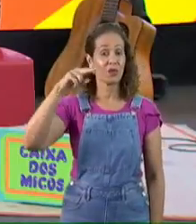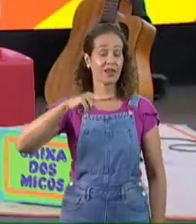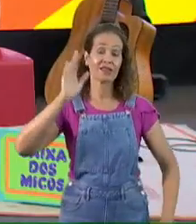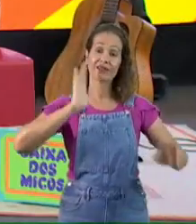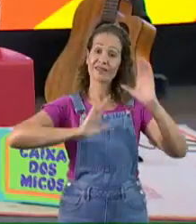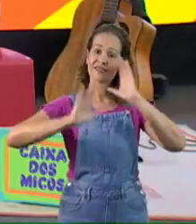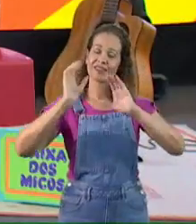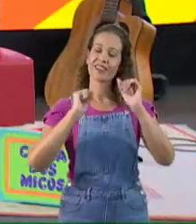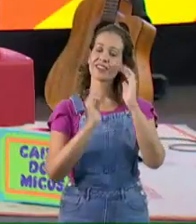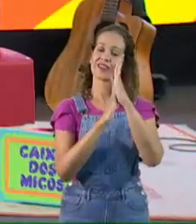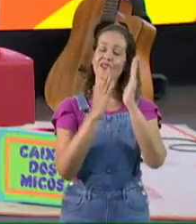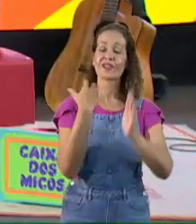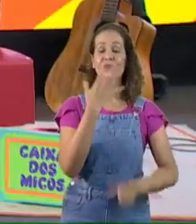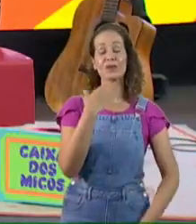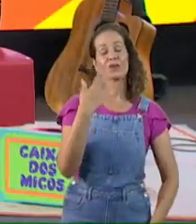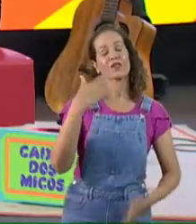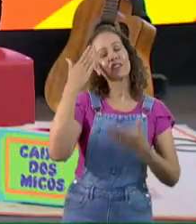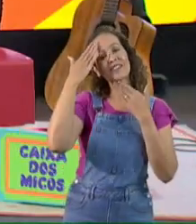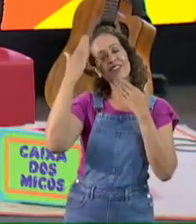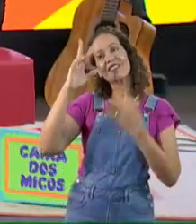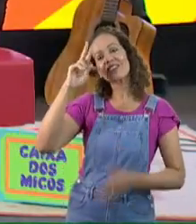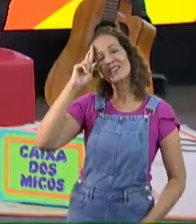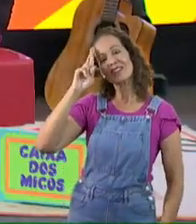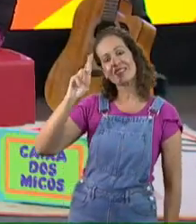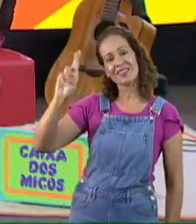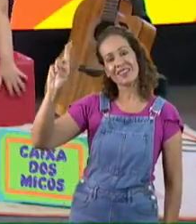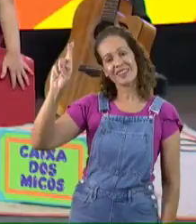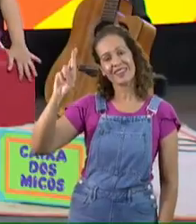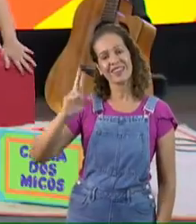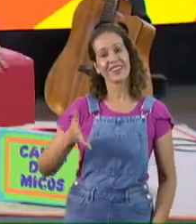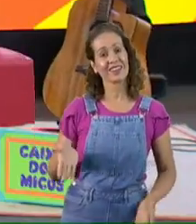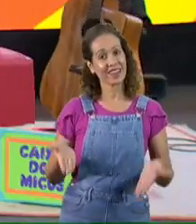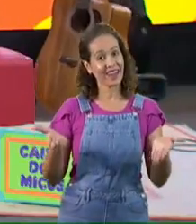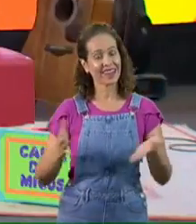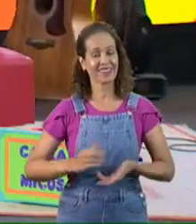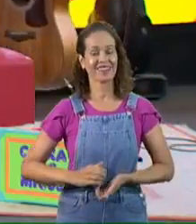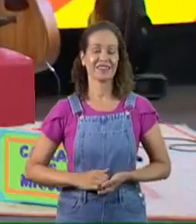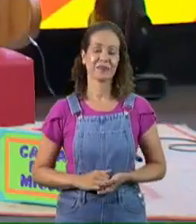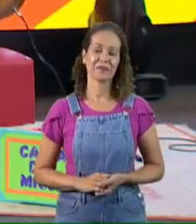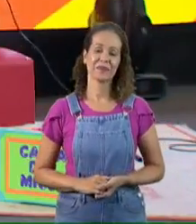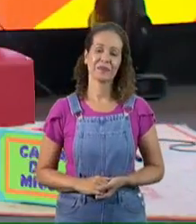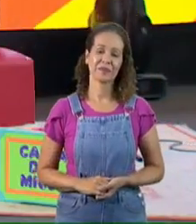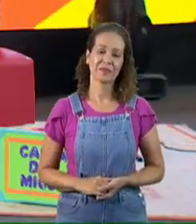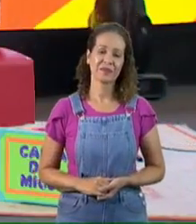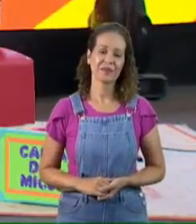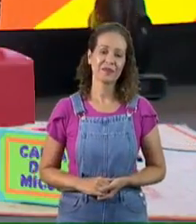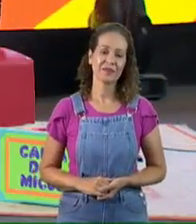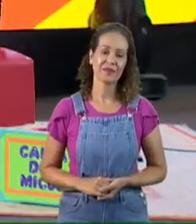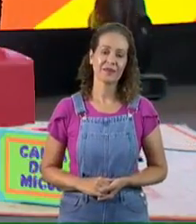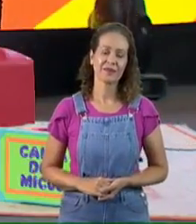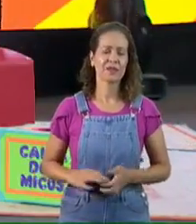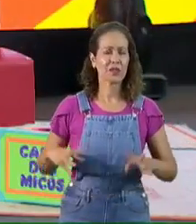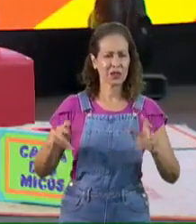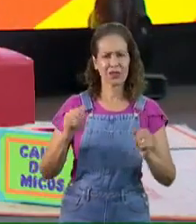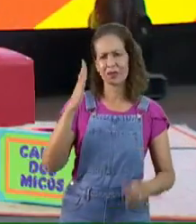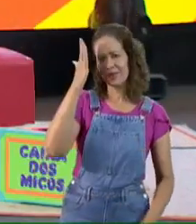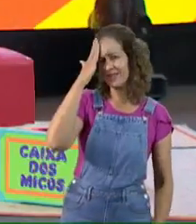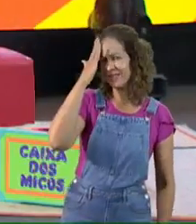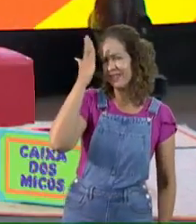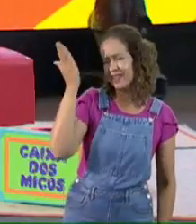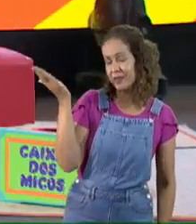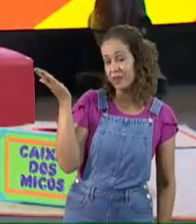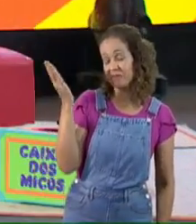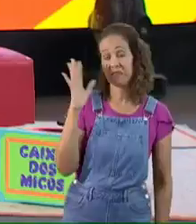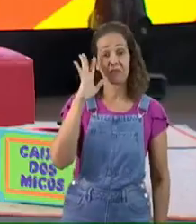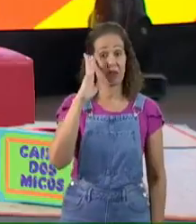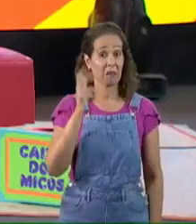louvor de gratidão ao Senhor. Vai lá, tio Luan. Todo mundo sabe esse louvor, tio Luan? Eu acho que